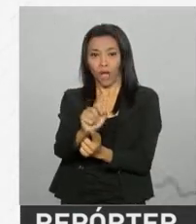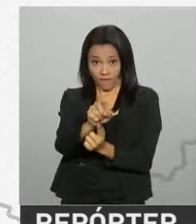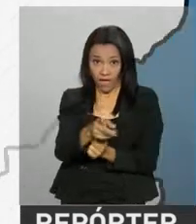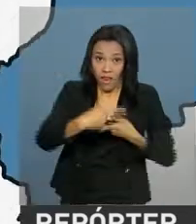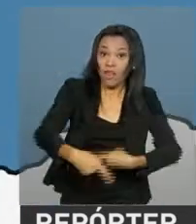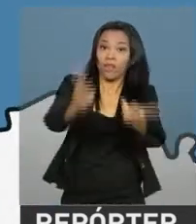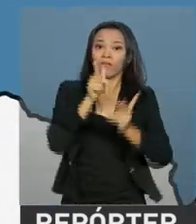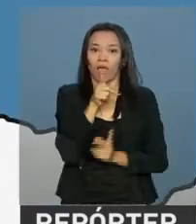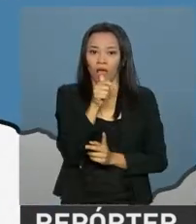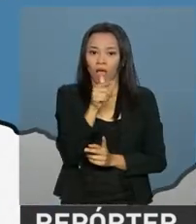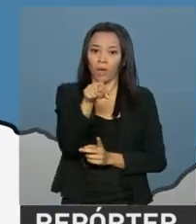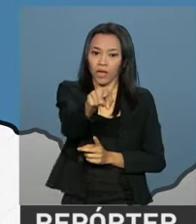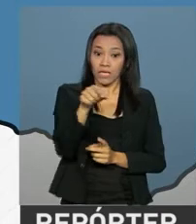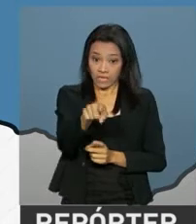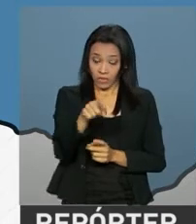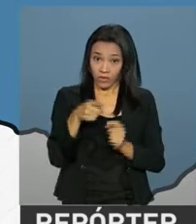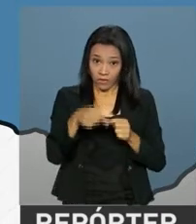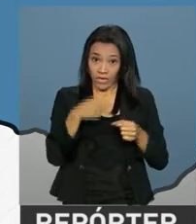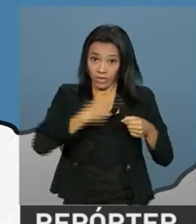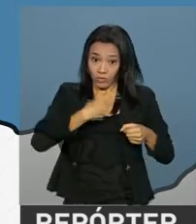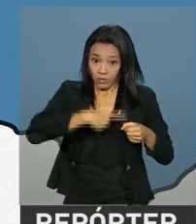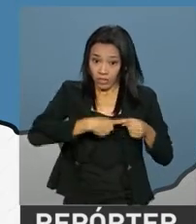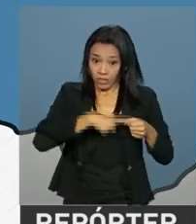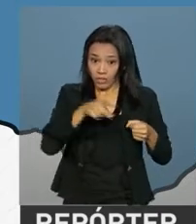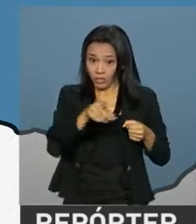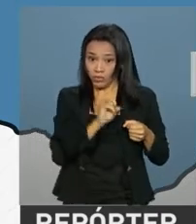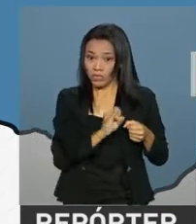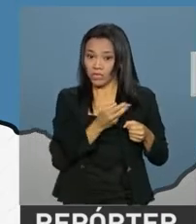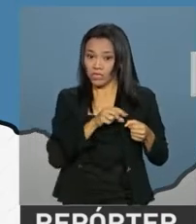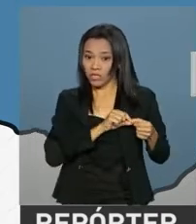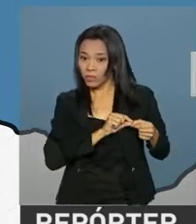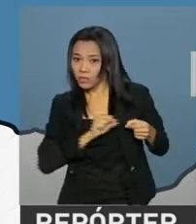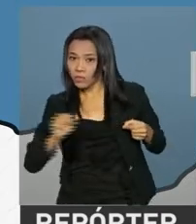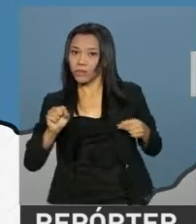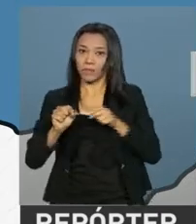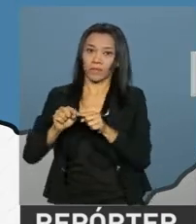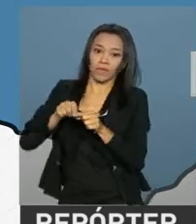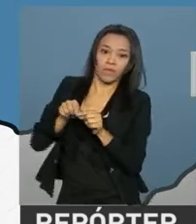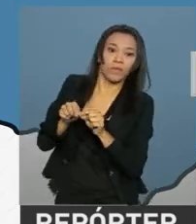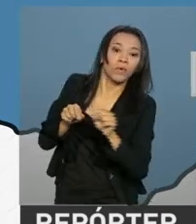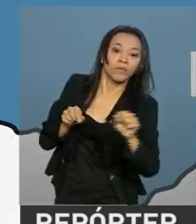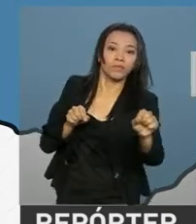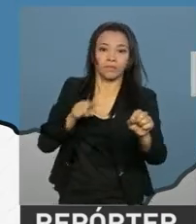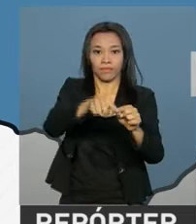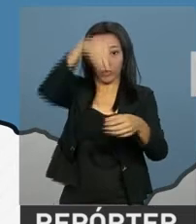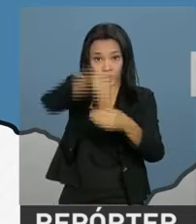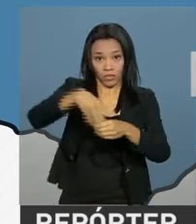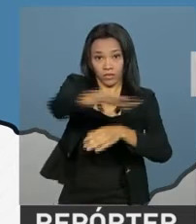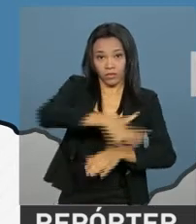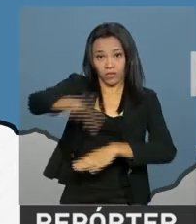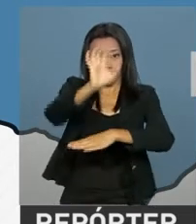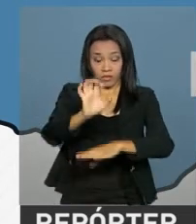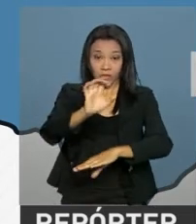barragem a adutora negará o sistema se dirigir aos sistemas integrados palmeirinha e jucazinho a obra